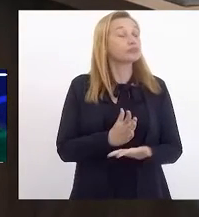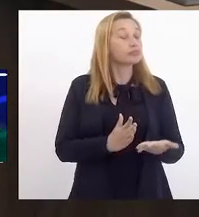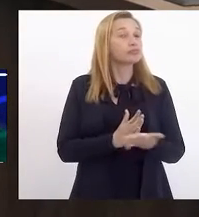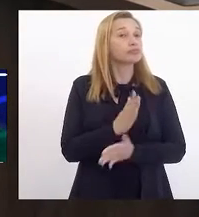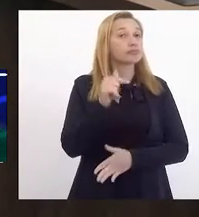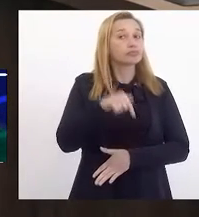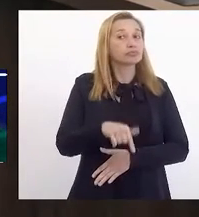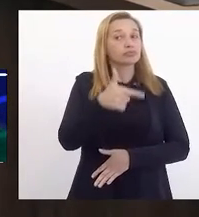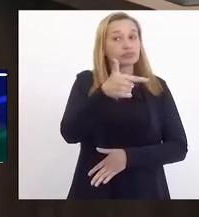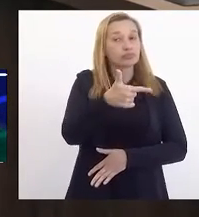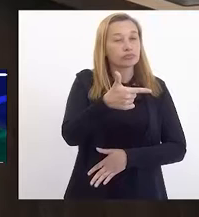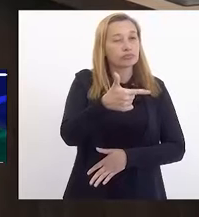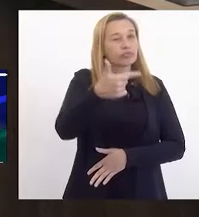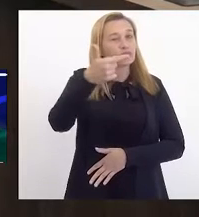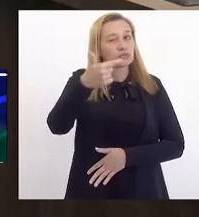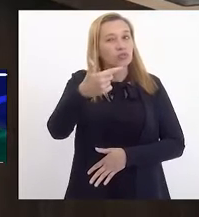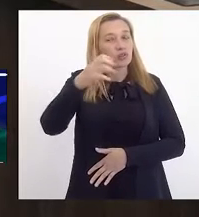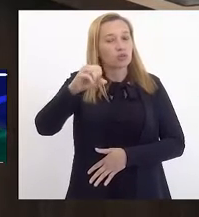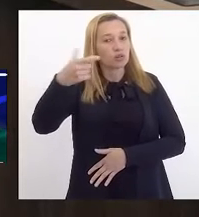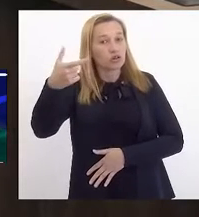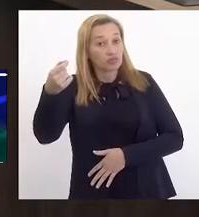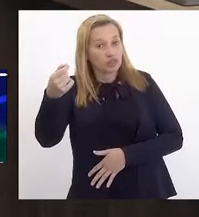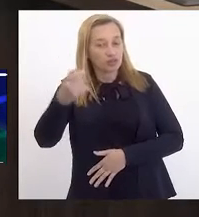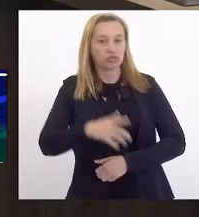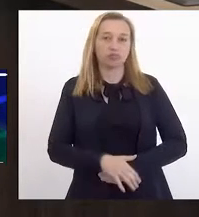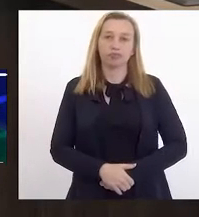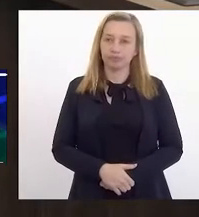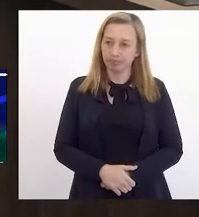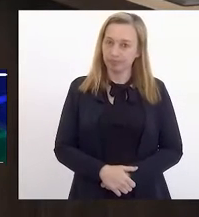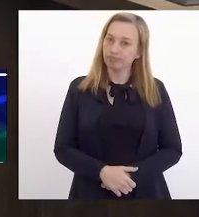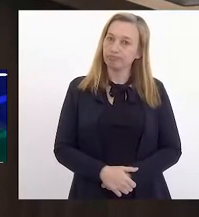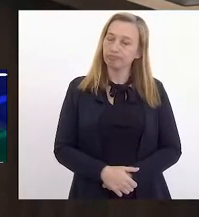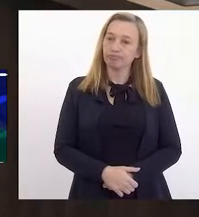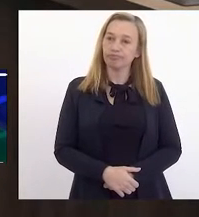aprovada aqui em 2020.